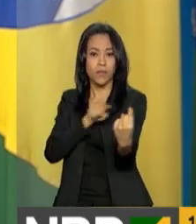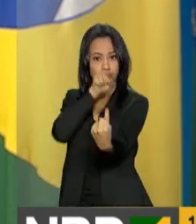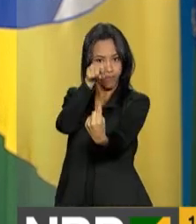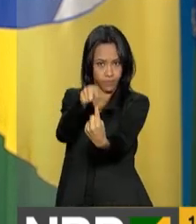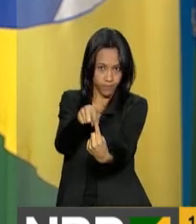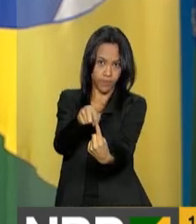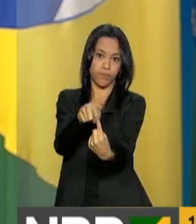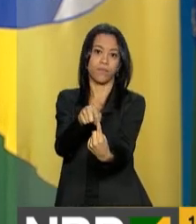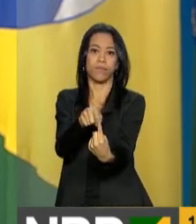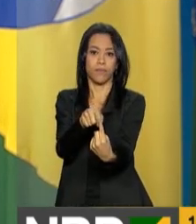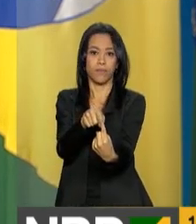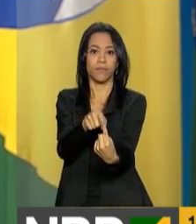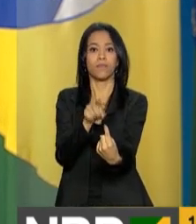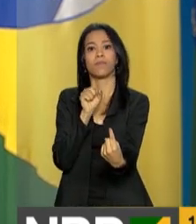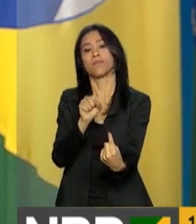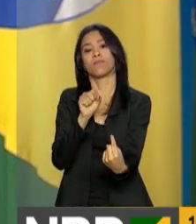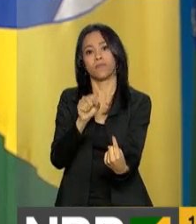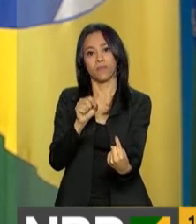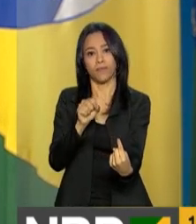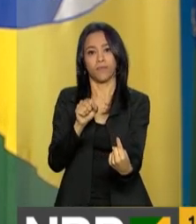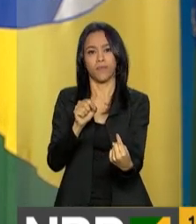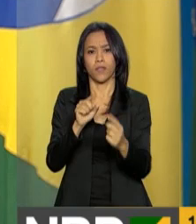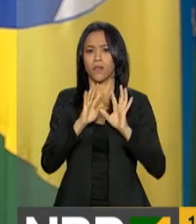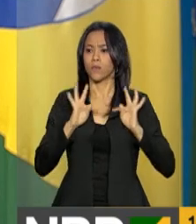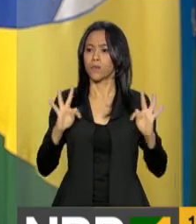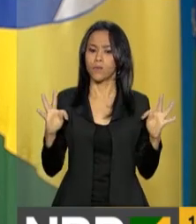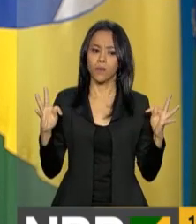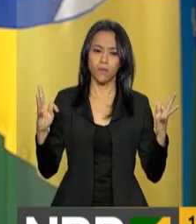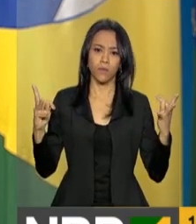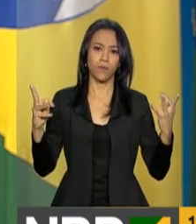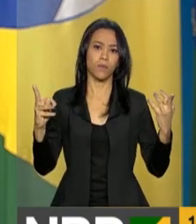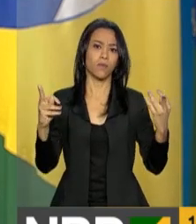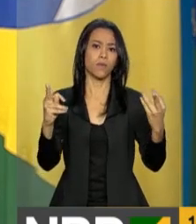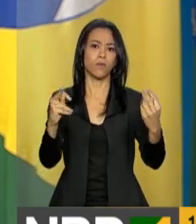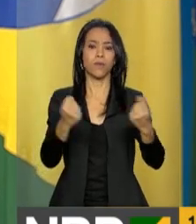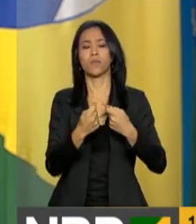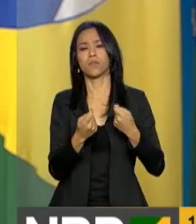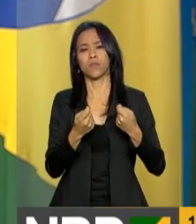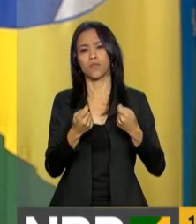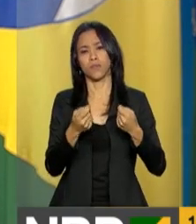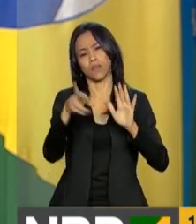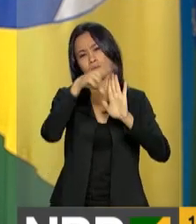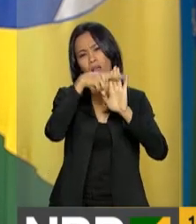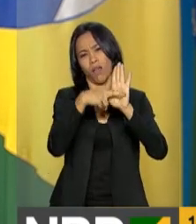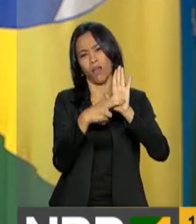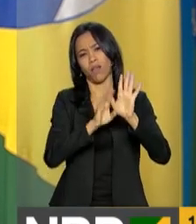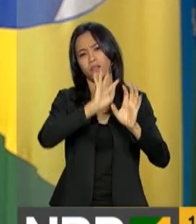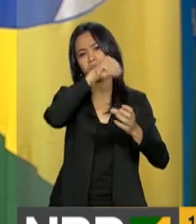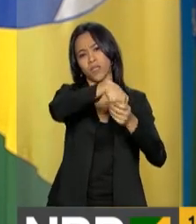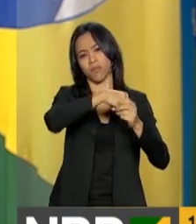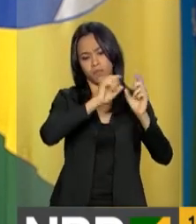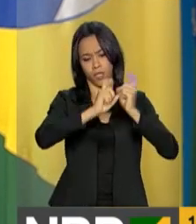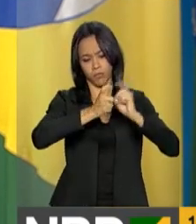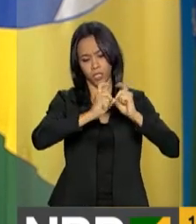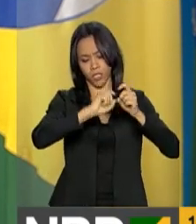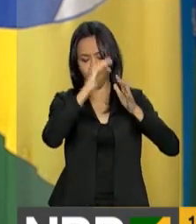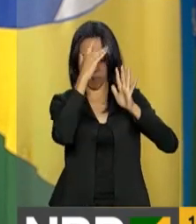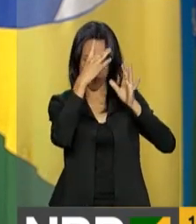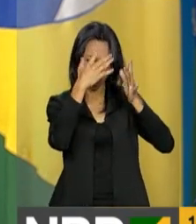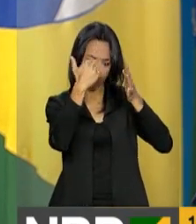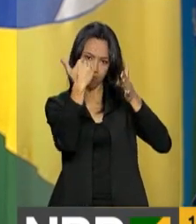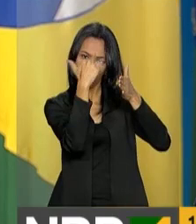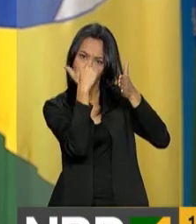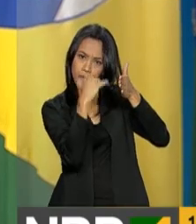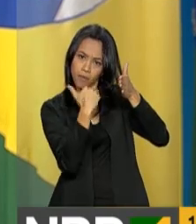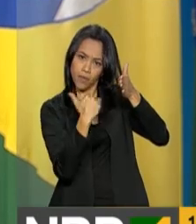a todos os procedimentos administrativos eu acho que nós todos queremos